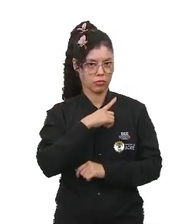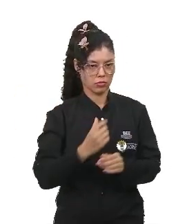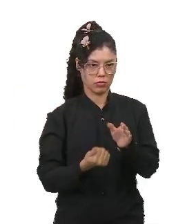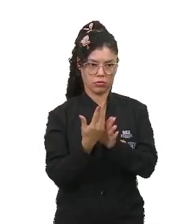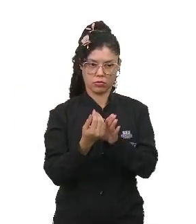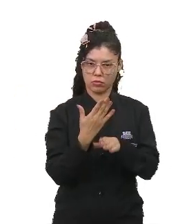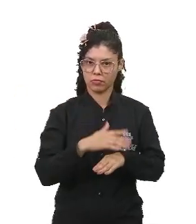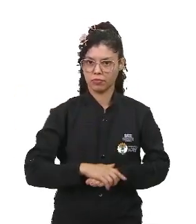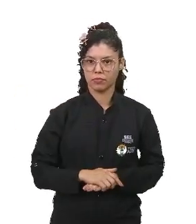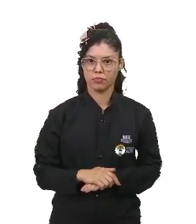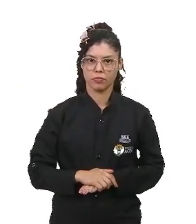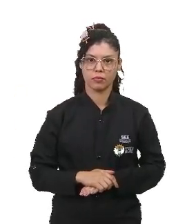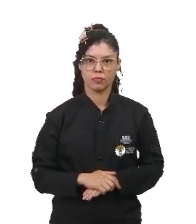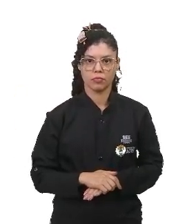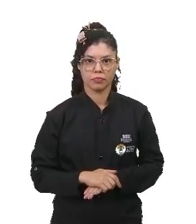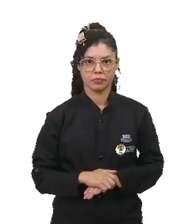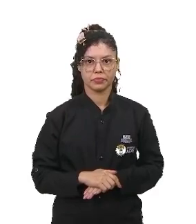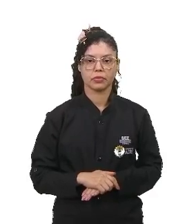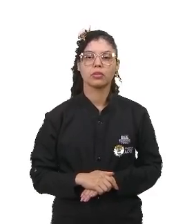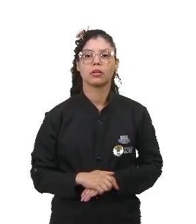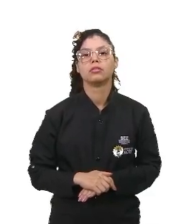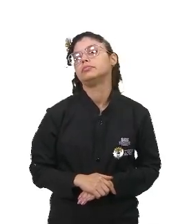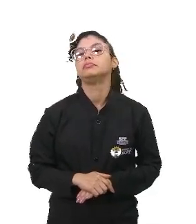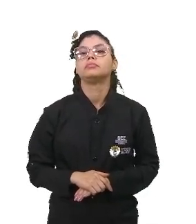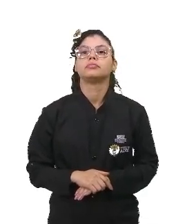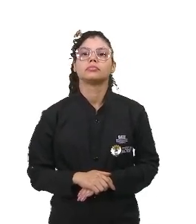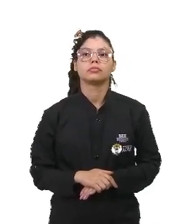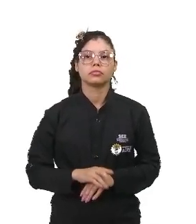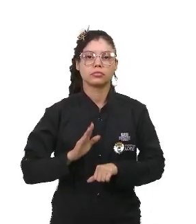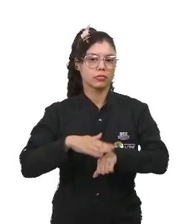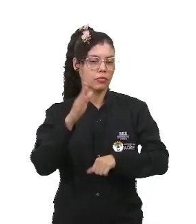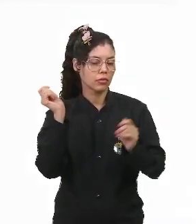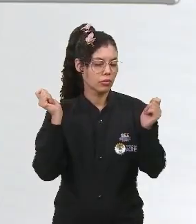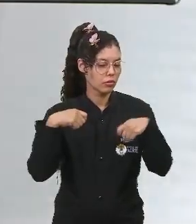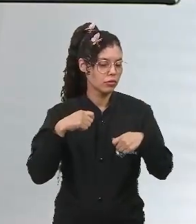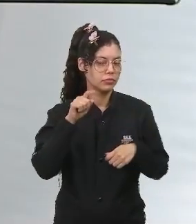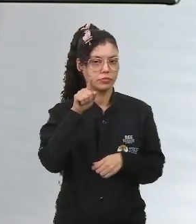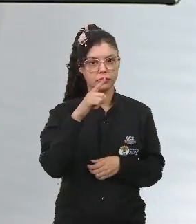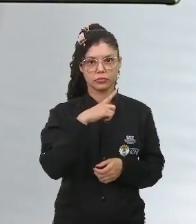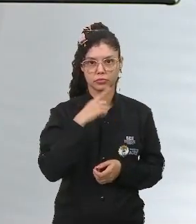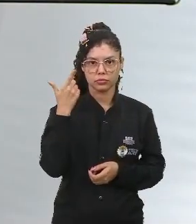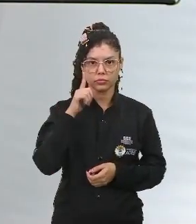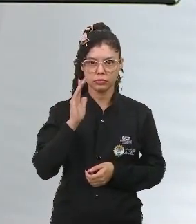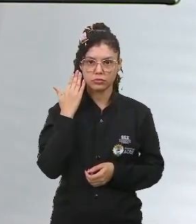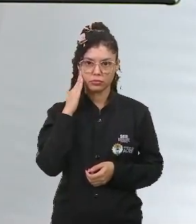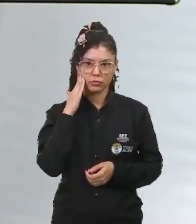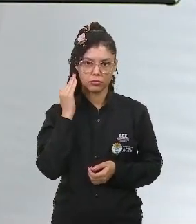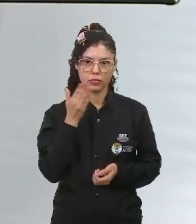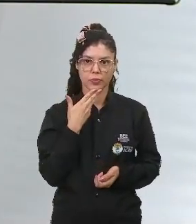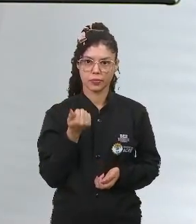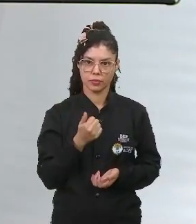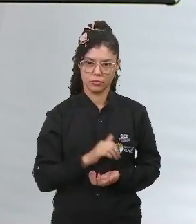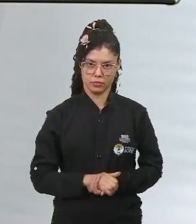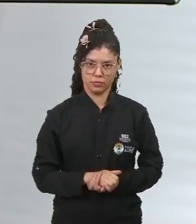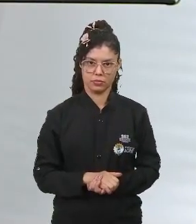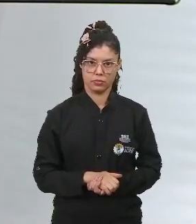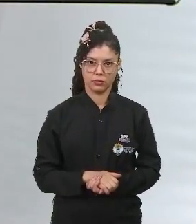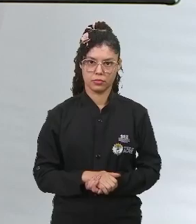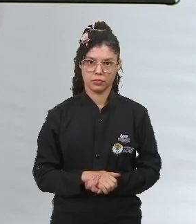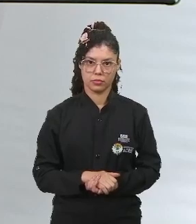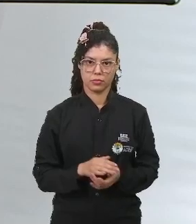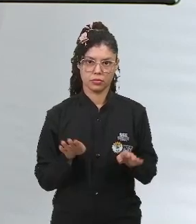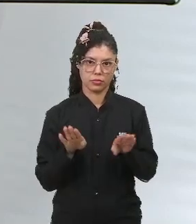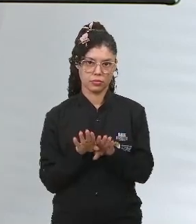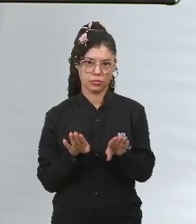produção teatral, certo? Nesse livro tem bastante imagem, então é bem possível que vocês consigam entender melhor, certo? E também